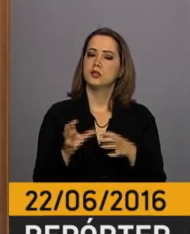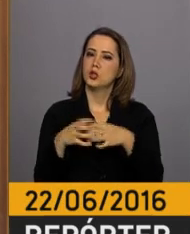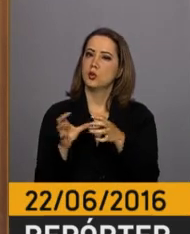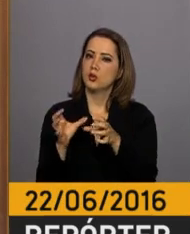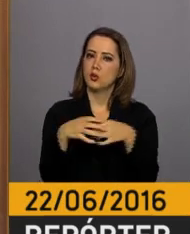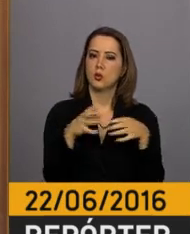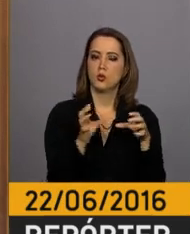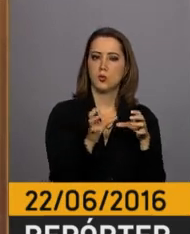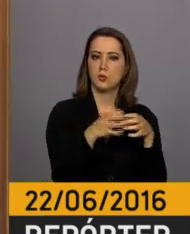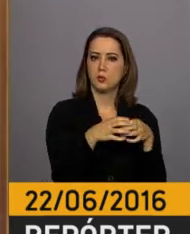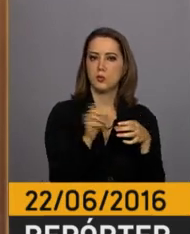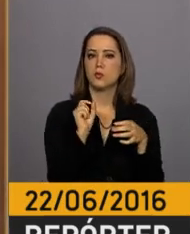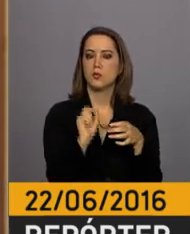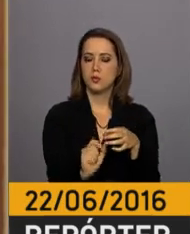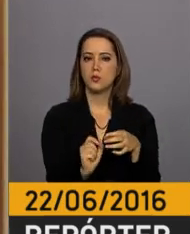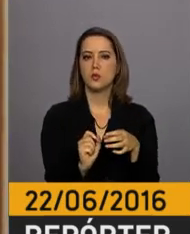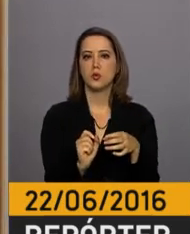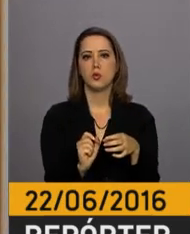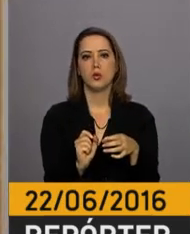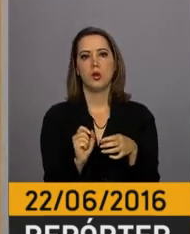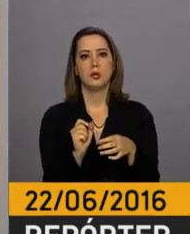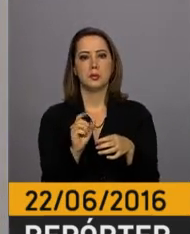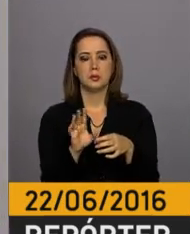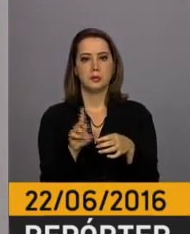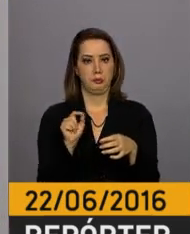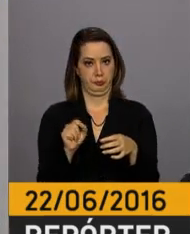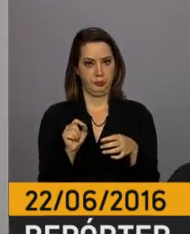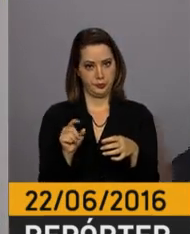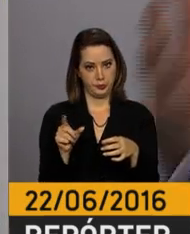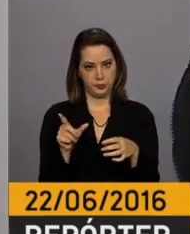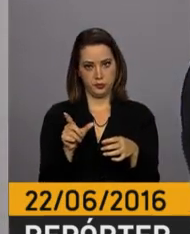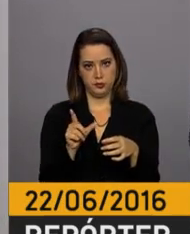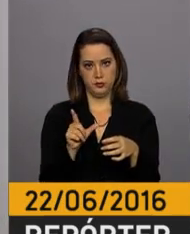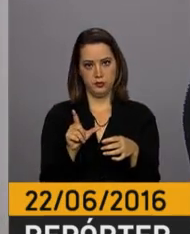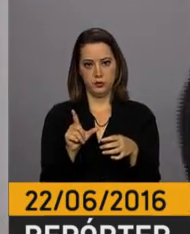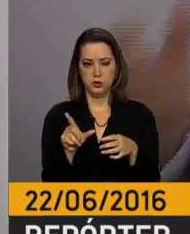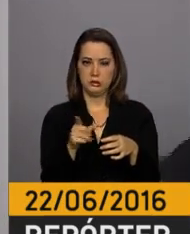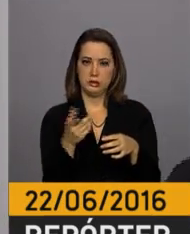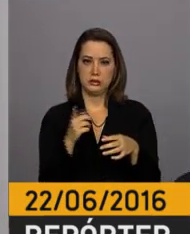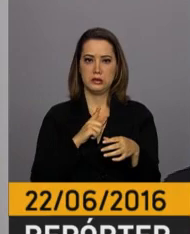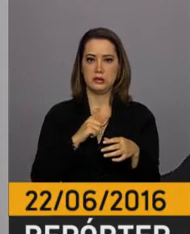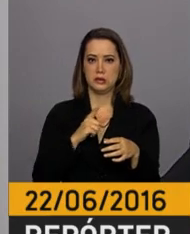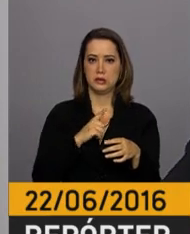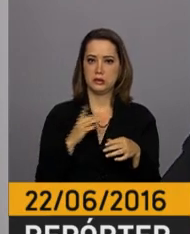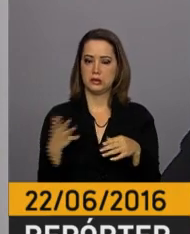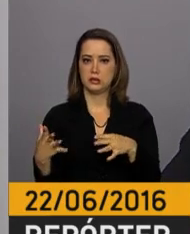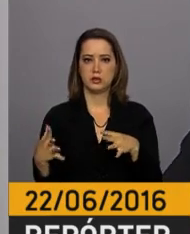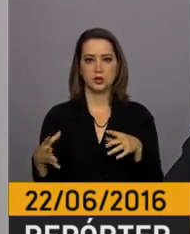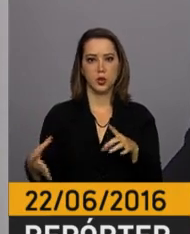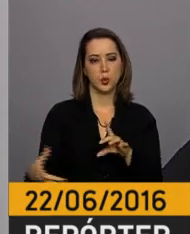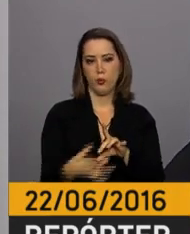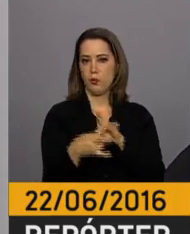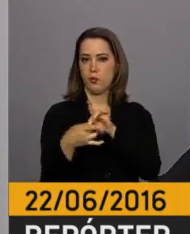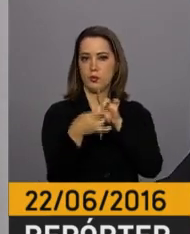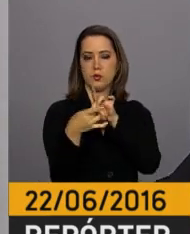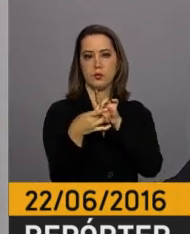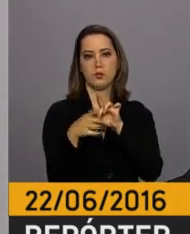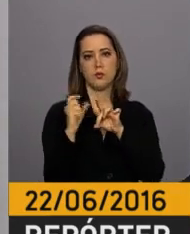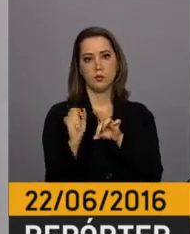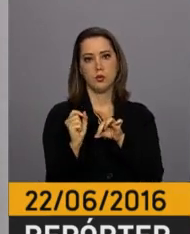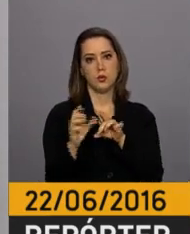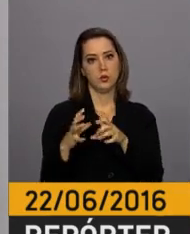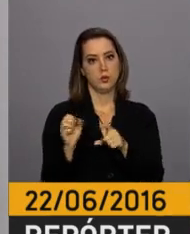que o Senhor conhece bem como definição presidente que são aquelas que estão assim no tecido conjuntivo entre a